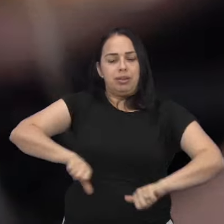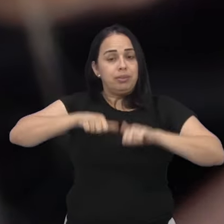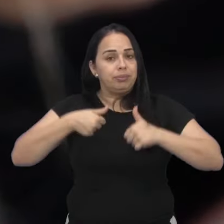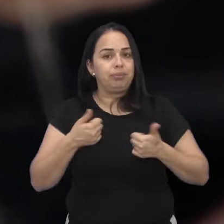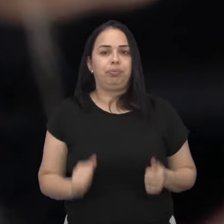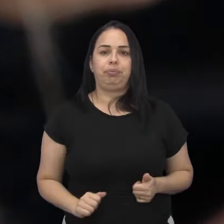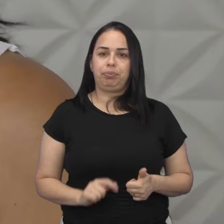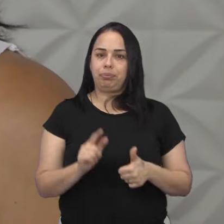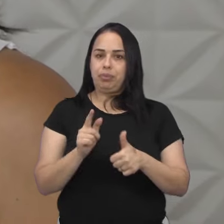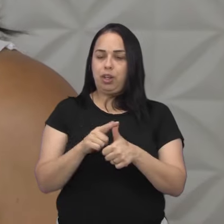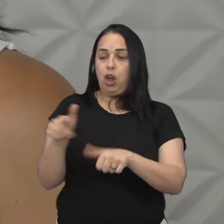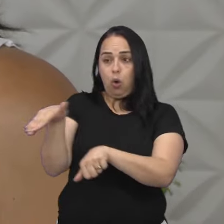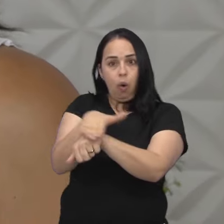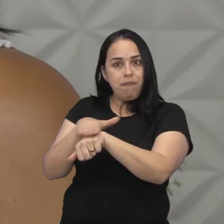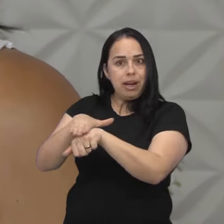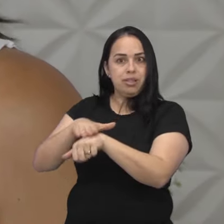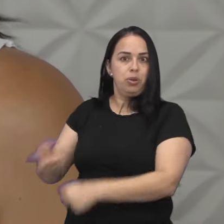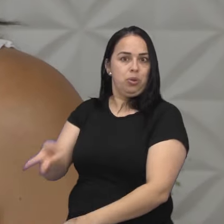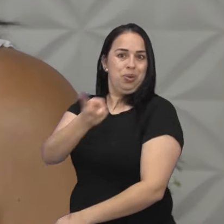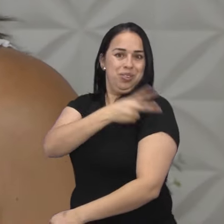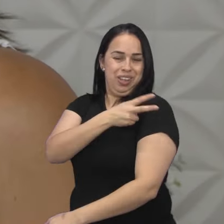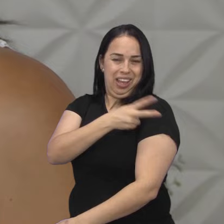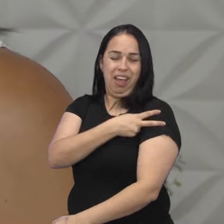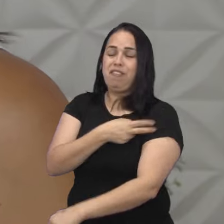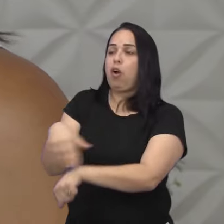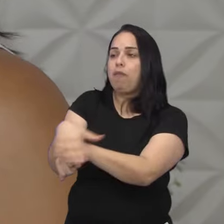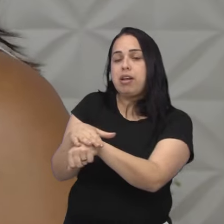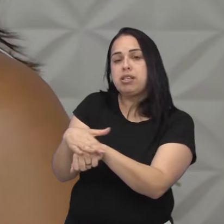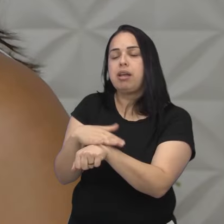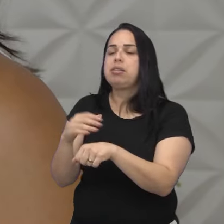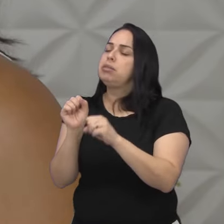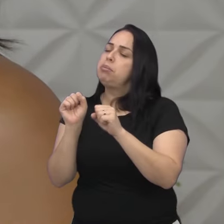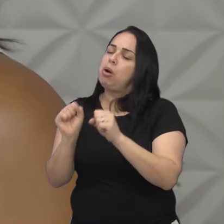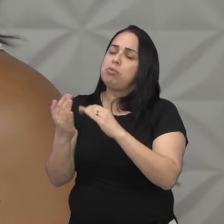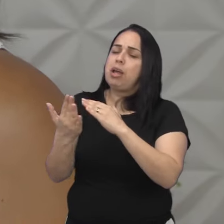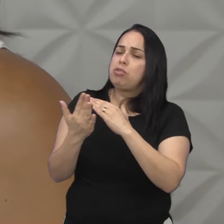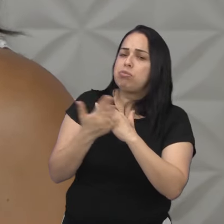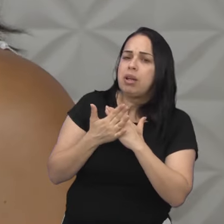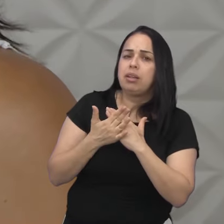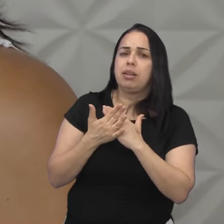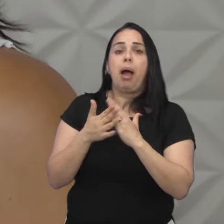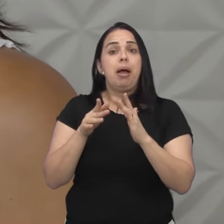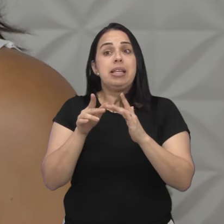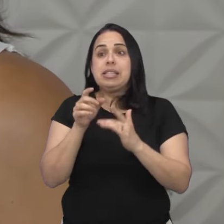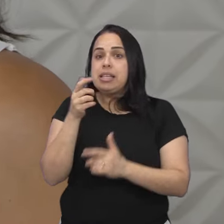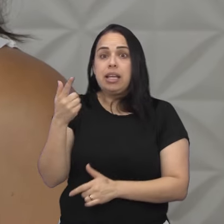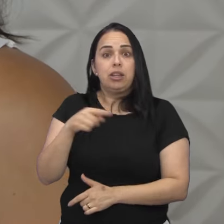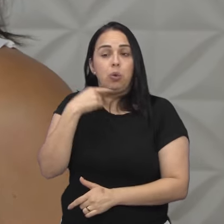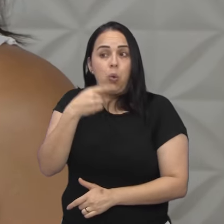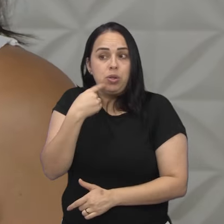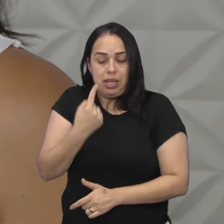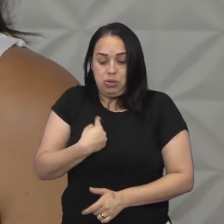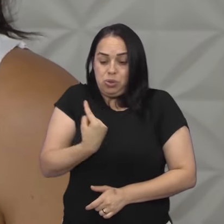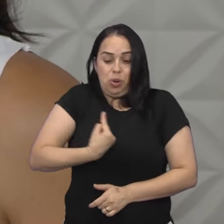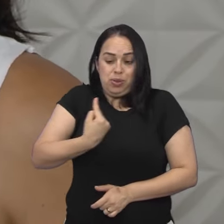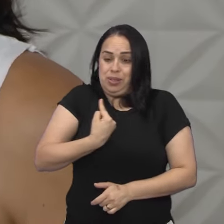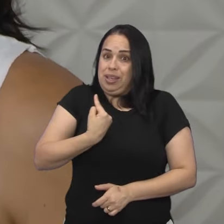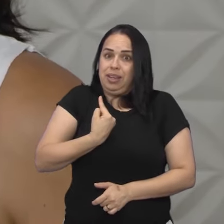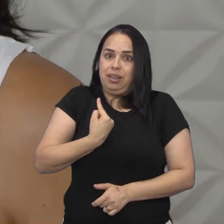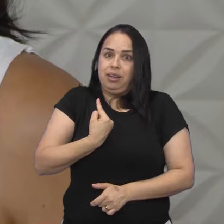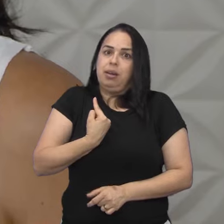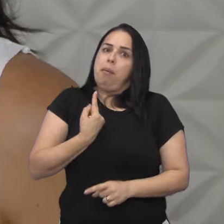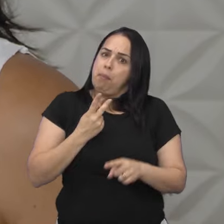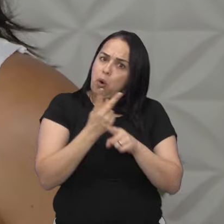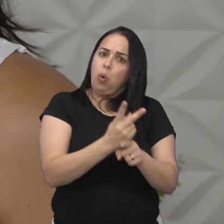faz diferença Conversa primeiro com com a empresa com a sua gestão o que que pode ser feito Mas também se não consegue